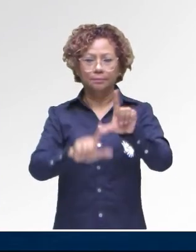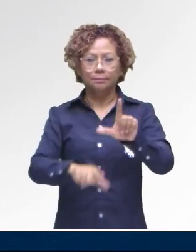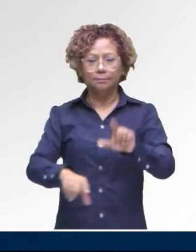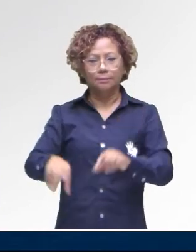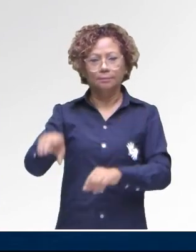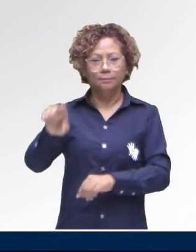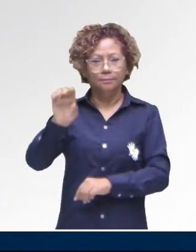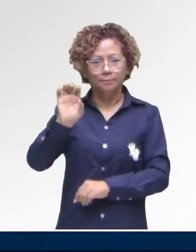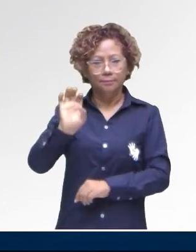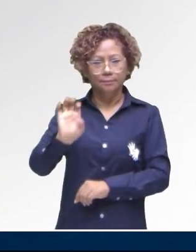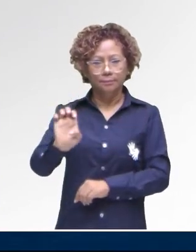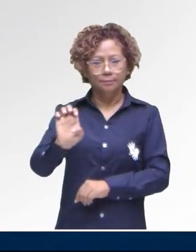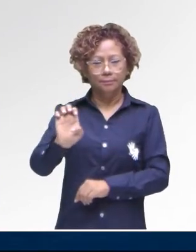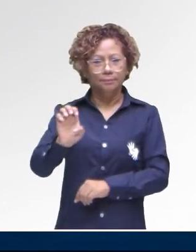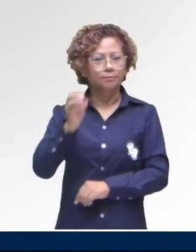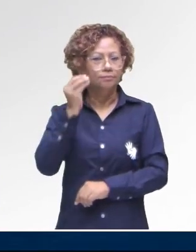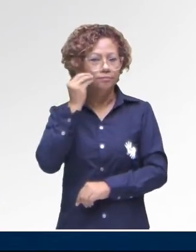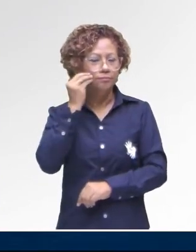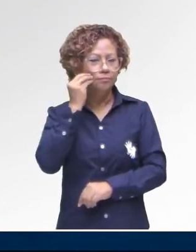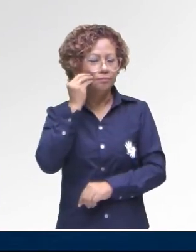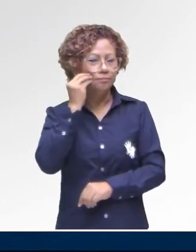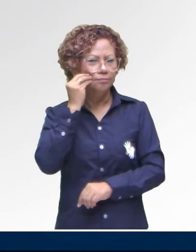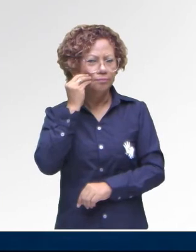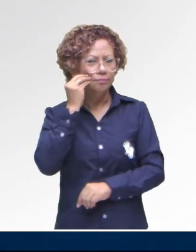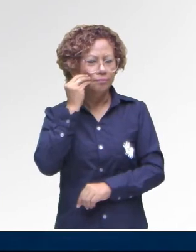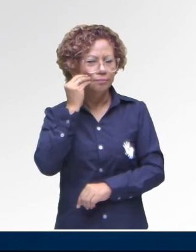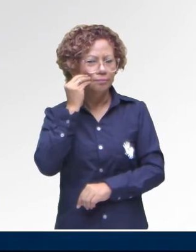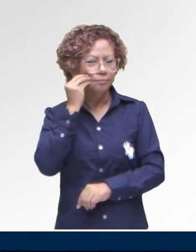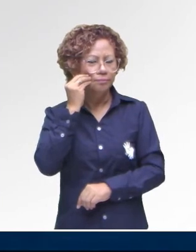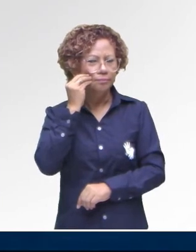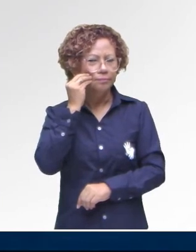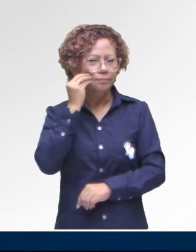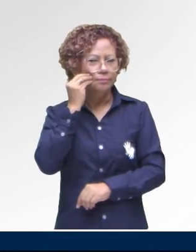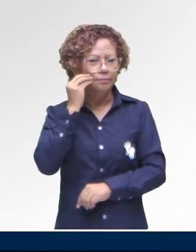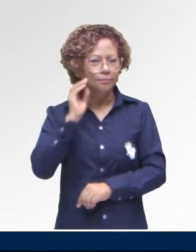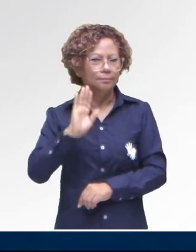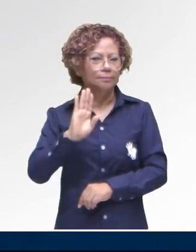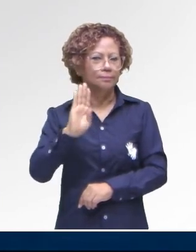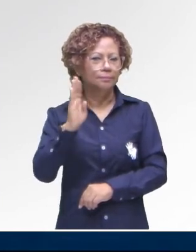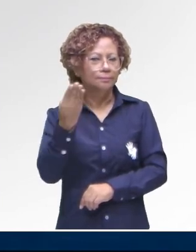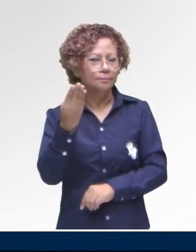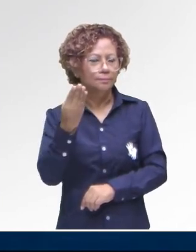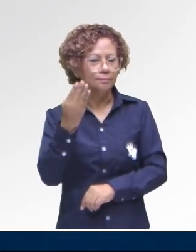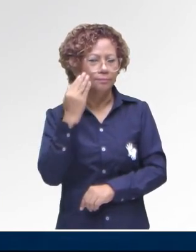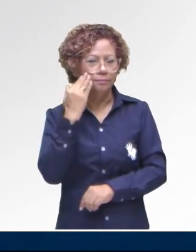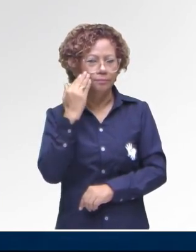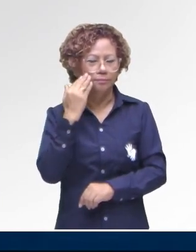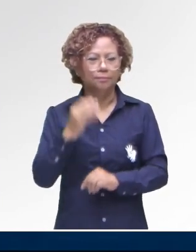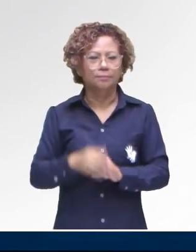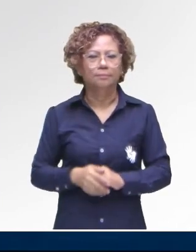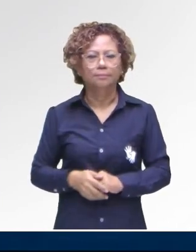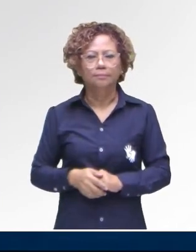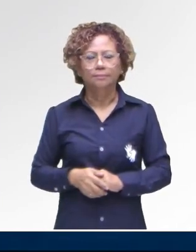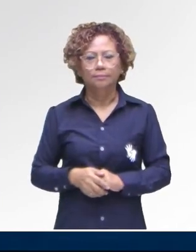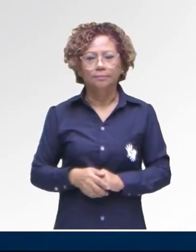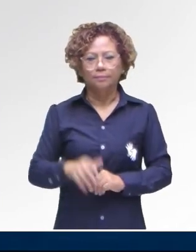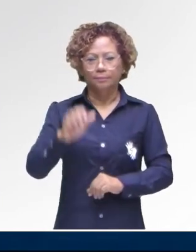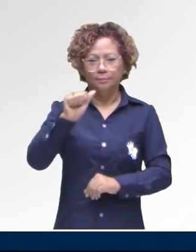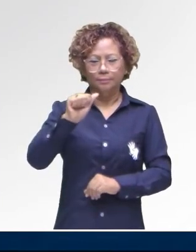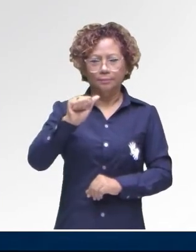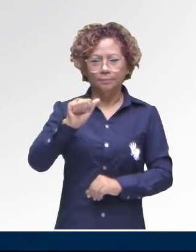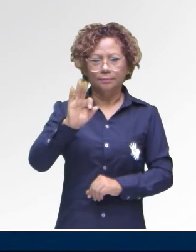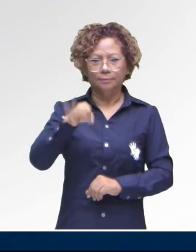provavelmente, né? A falsa aí está na letra E, mas porque já vimos que todas as outras, ó,